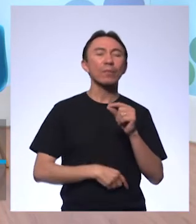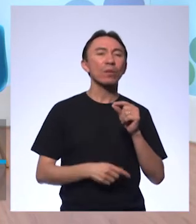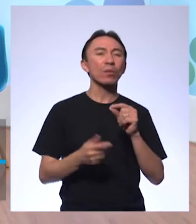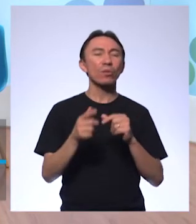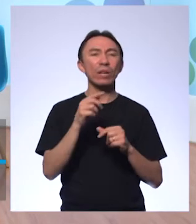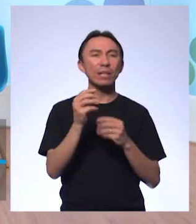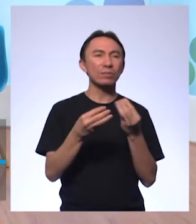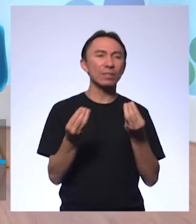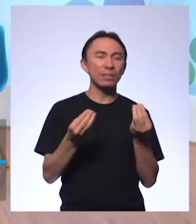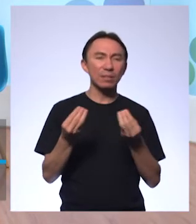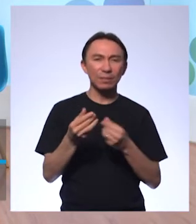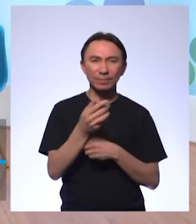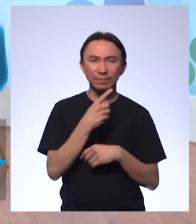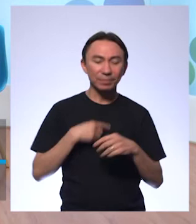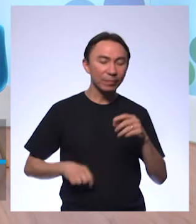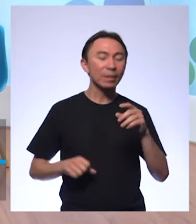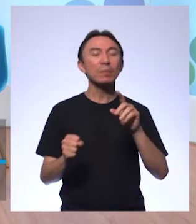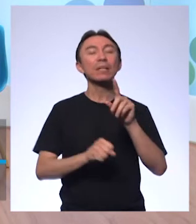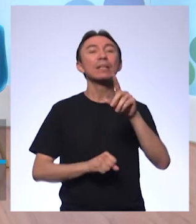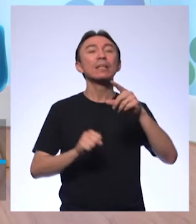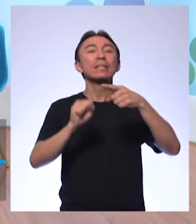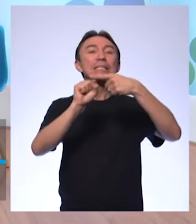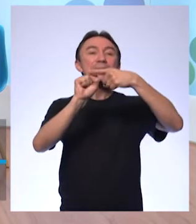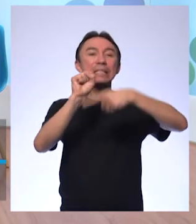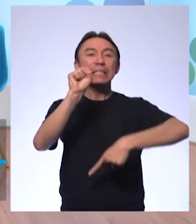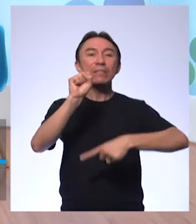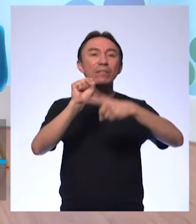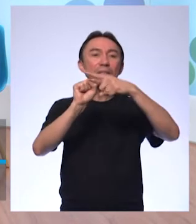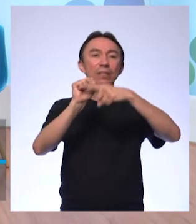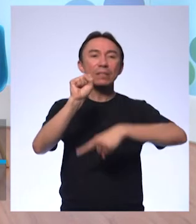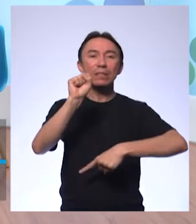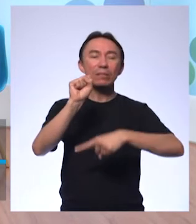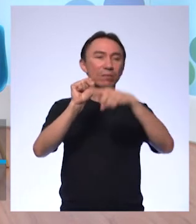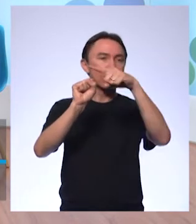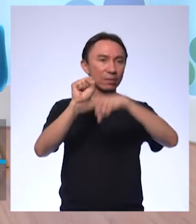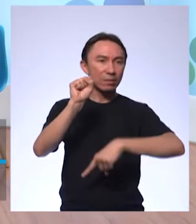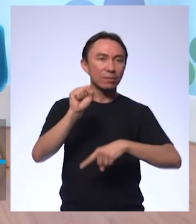também, que é a Niceia. Sífilis. A Niceia, o